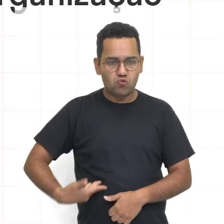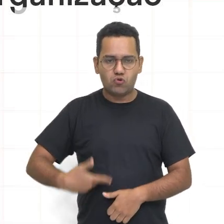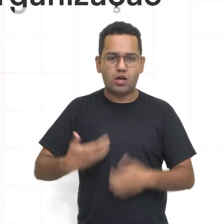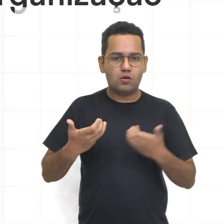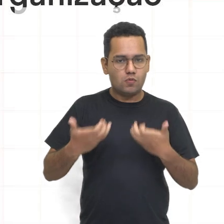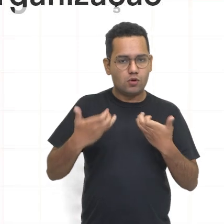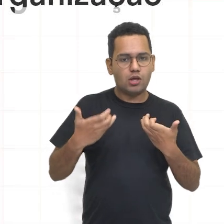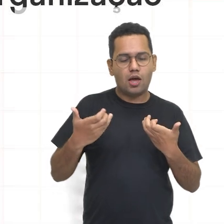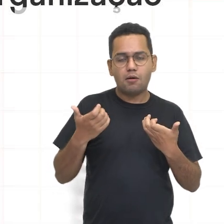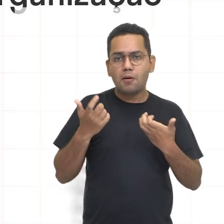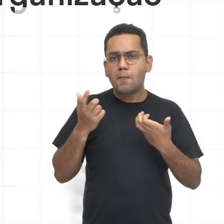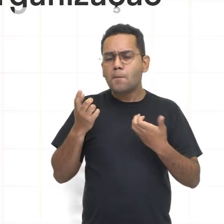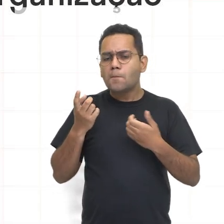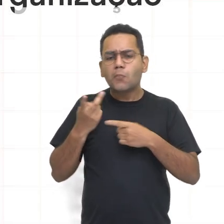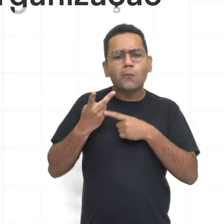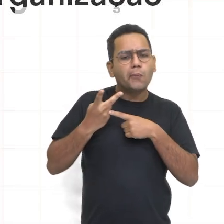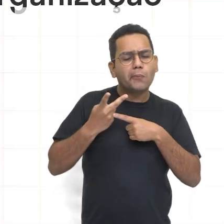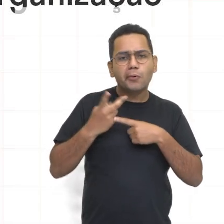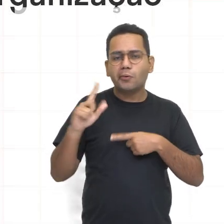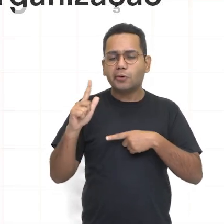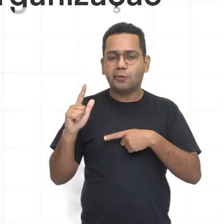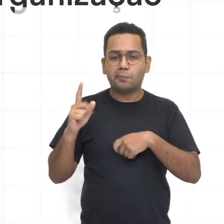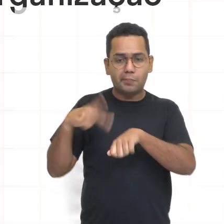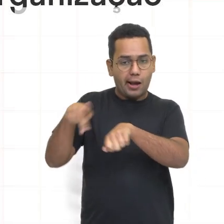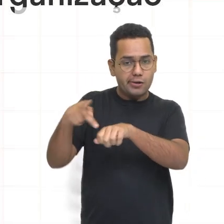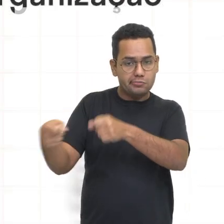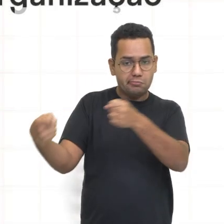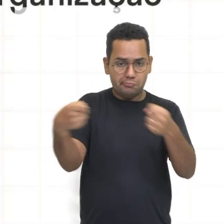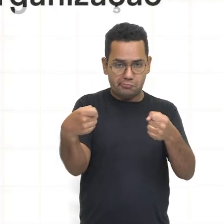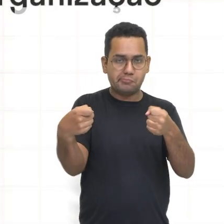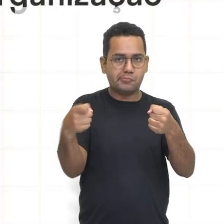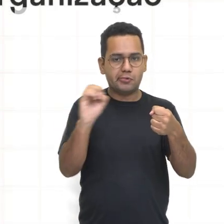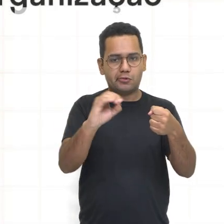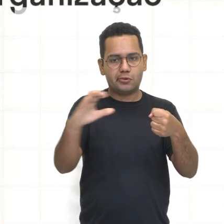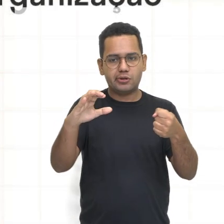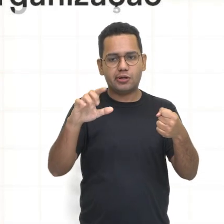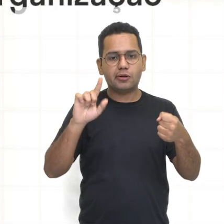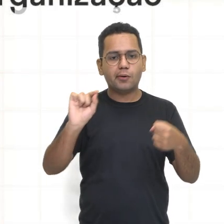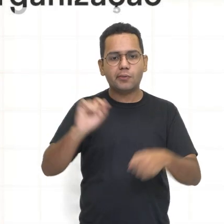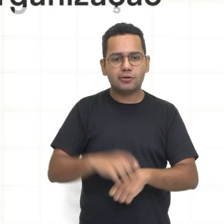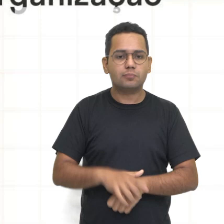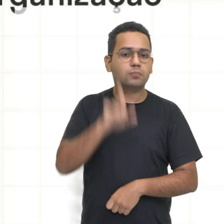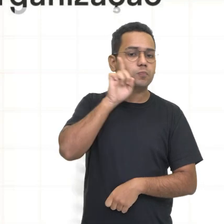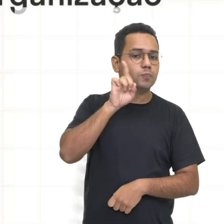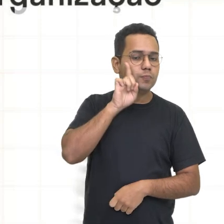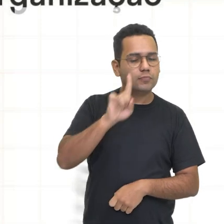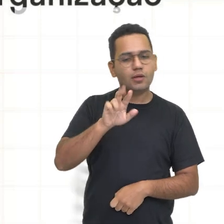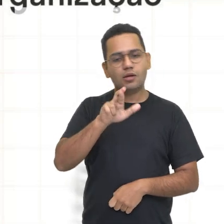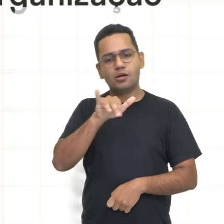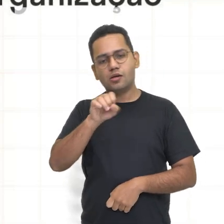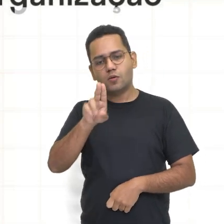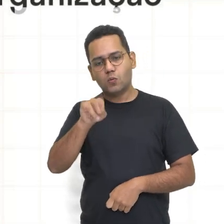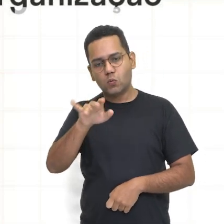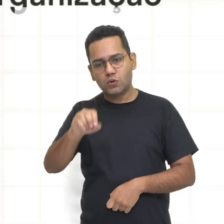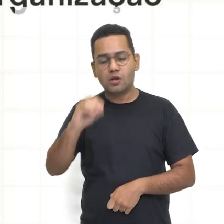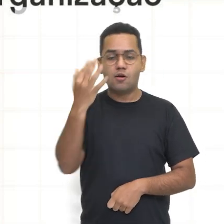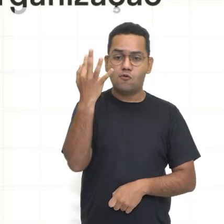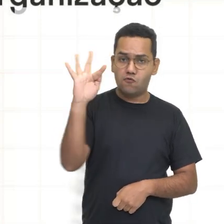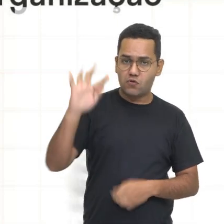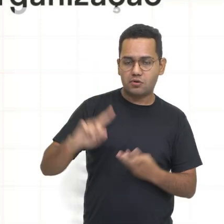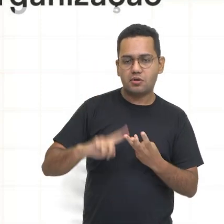as grandes potências ocidentais. Quais são elas? Estados Unidos, Reino Unido,